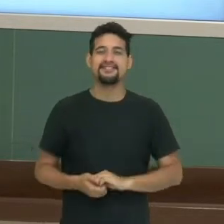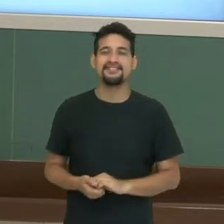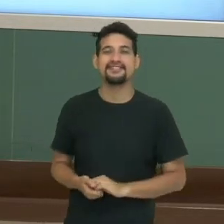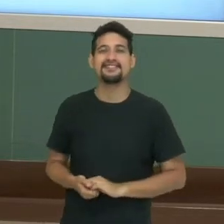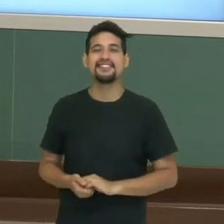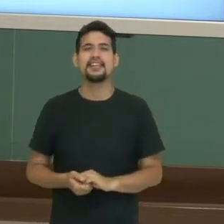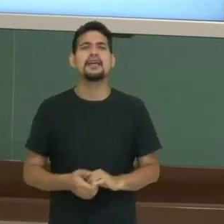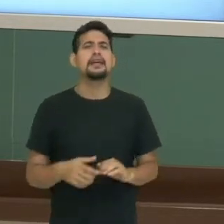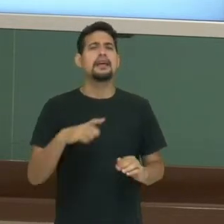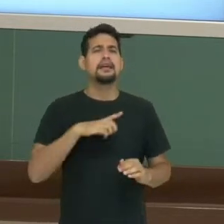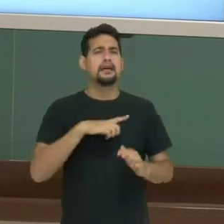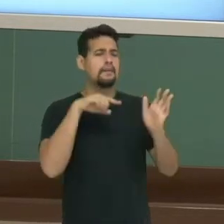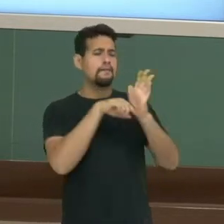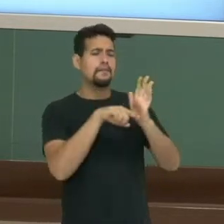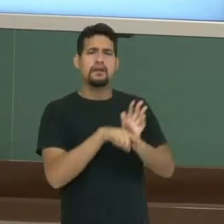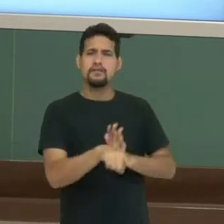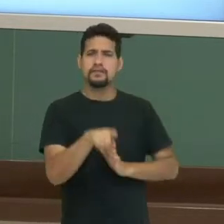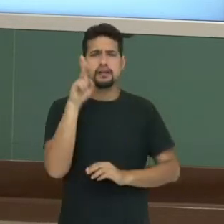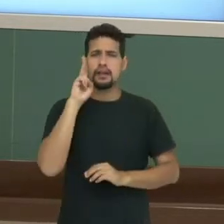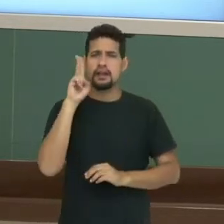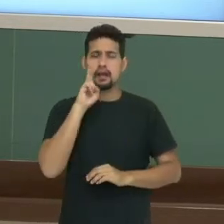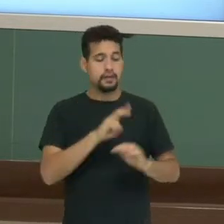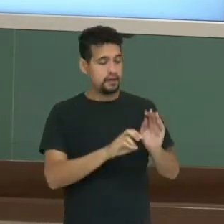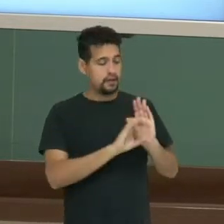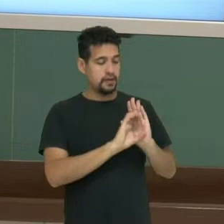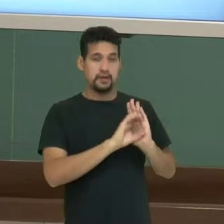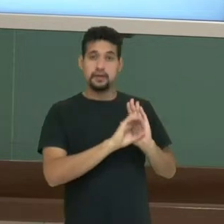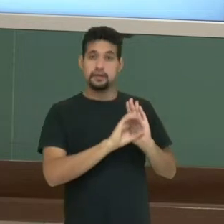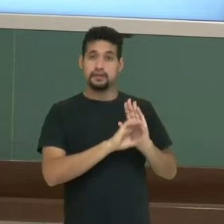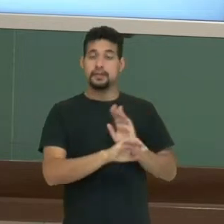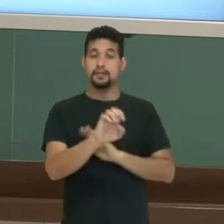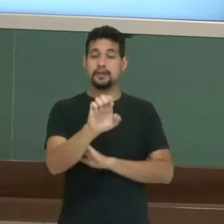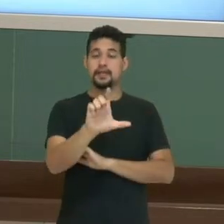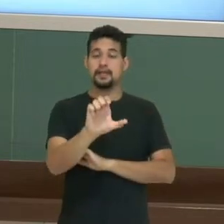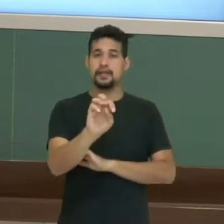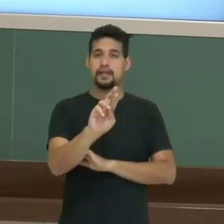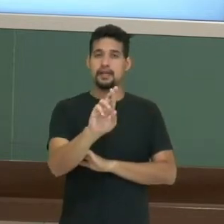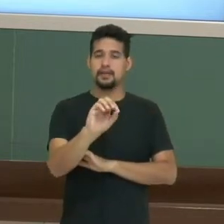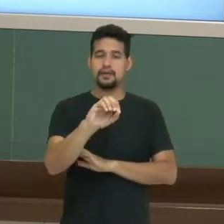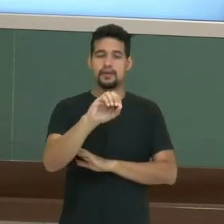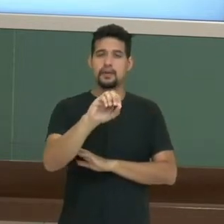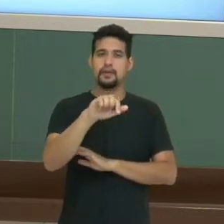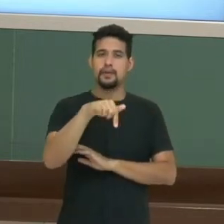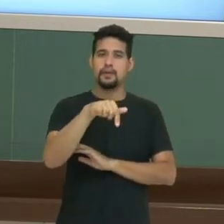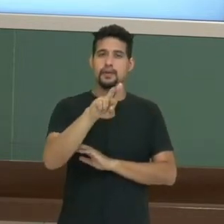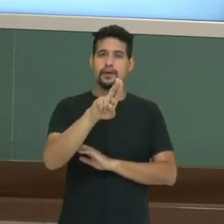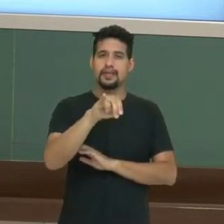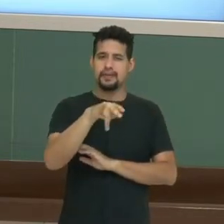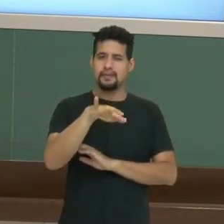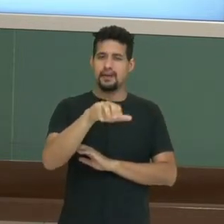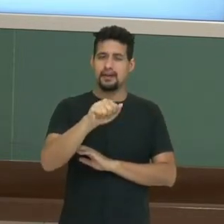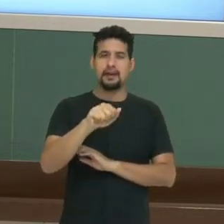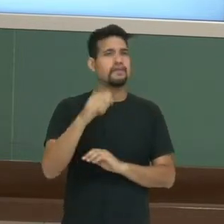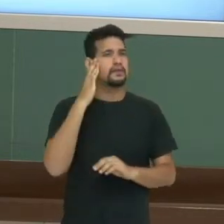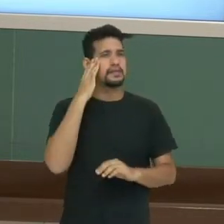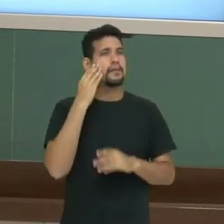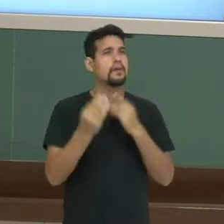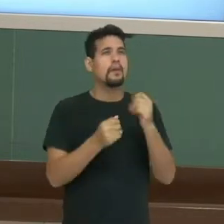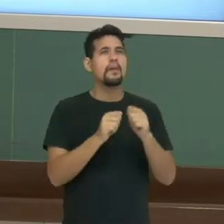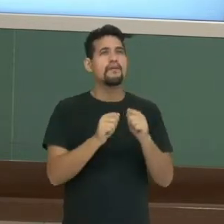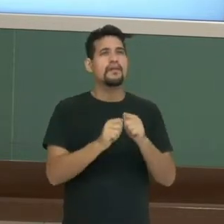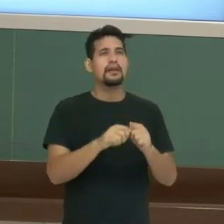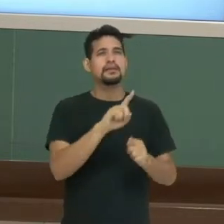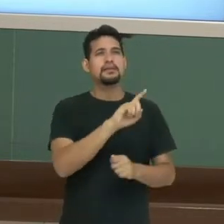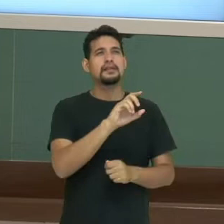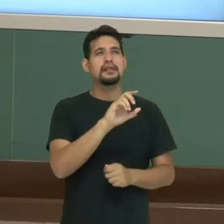as nossas perguntas? Você se lembra do conceito de eletroquímica? E você sabe como são produzidas as semijoias? Vamos